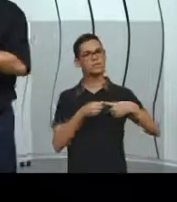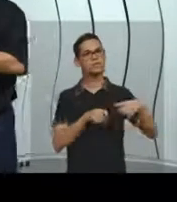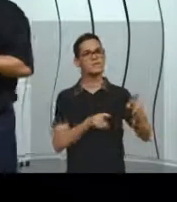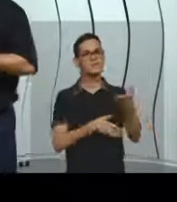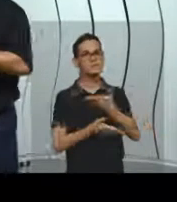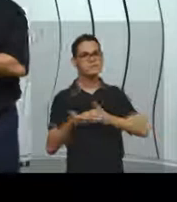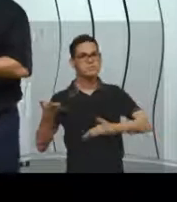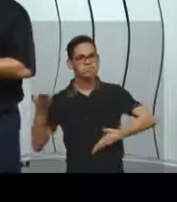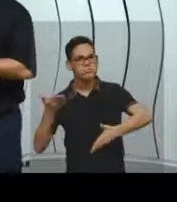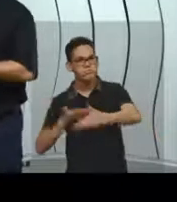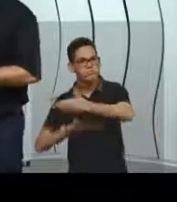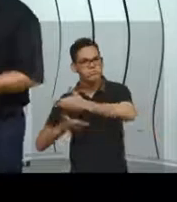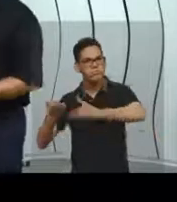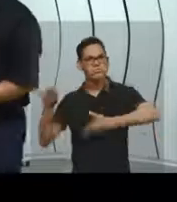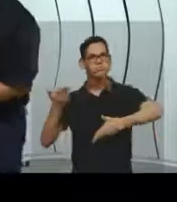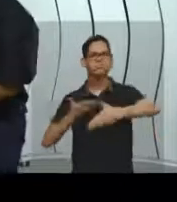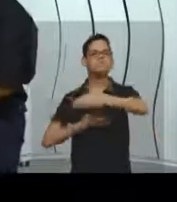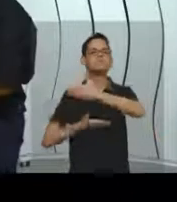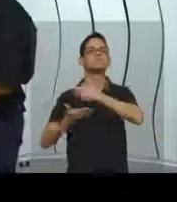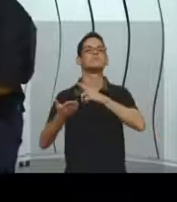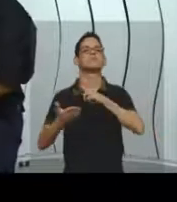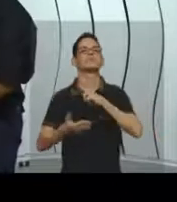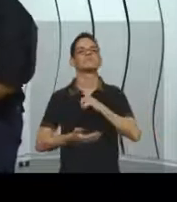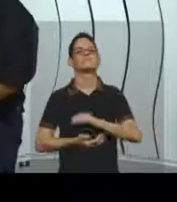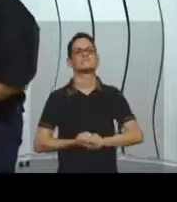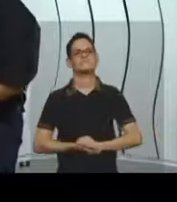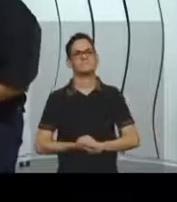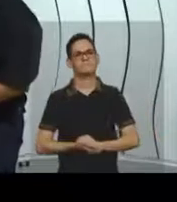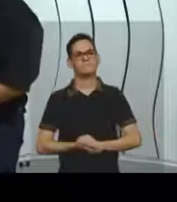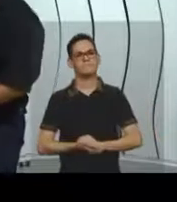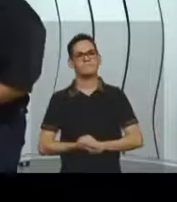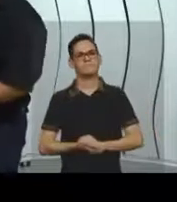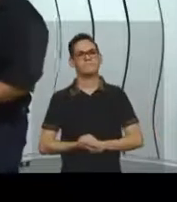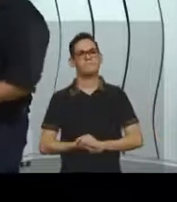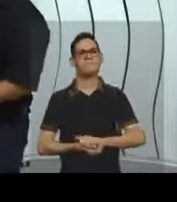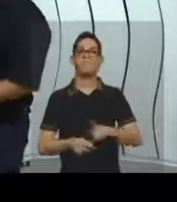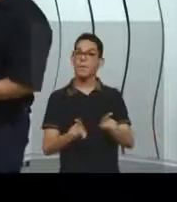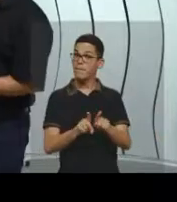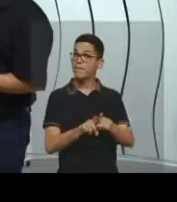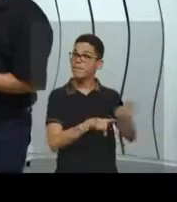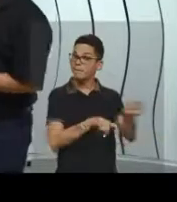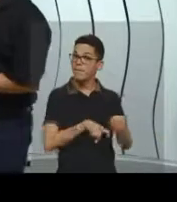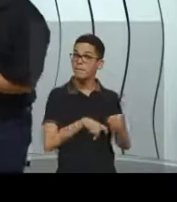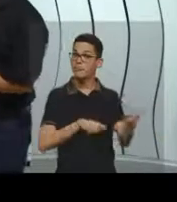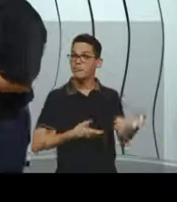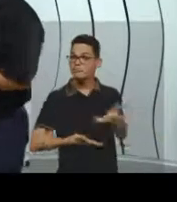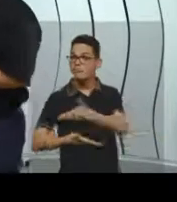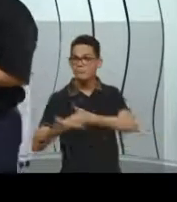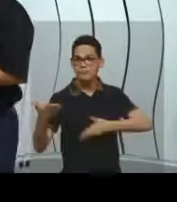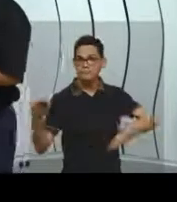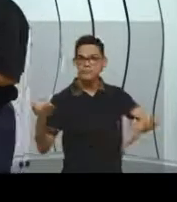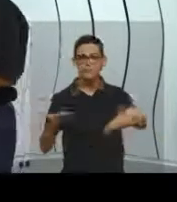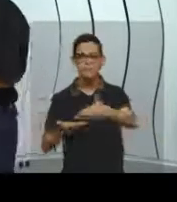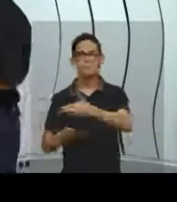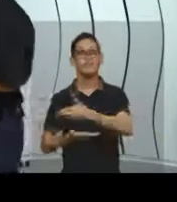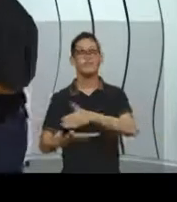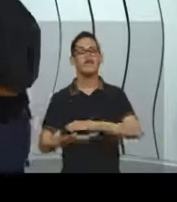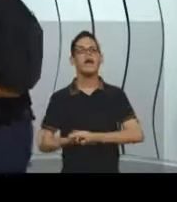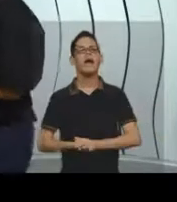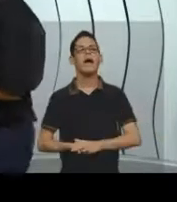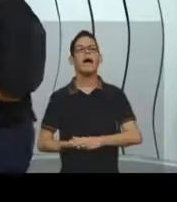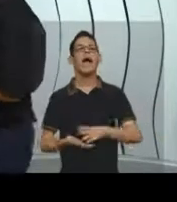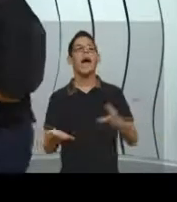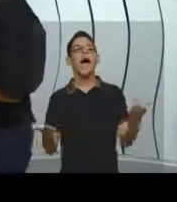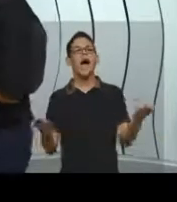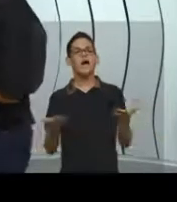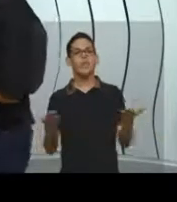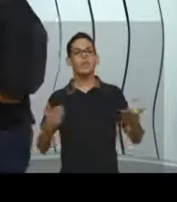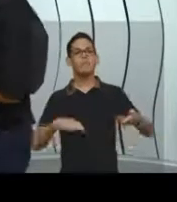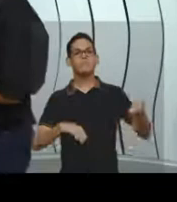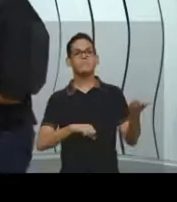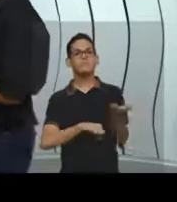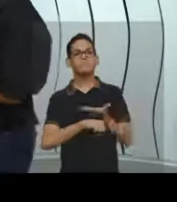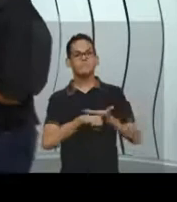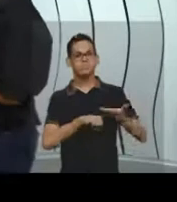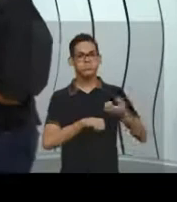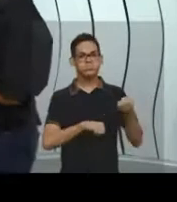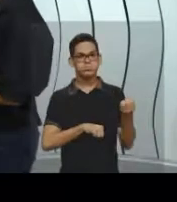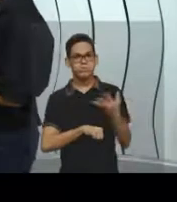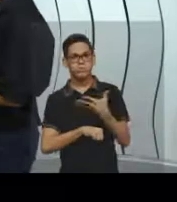estão entrelaçadas, certo? A realidade contemporânea do espaço rural descrita no